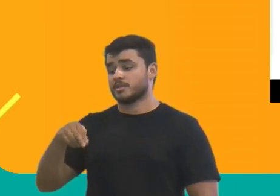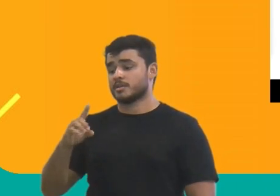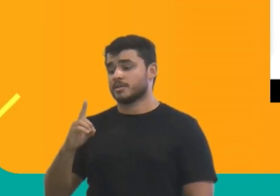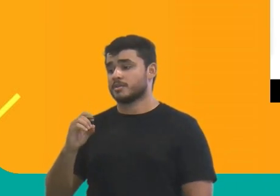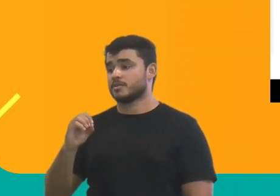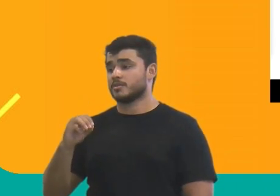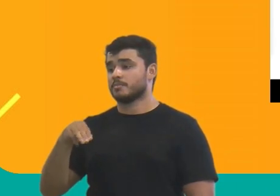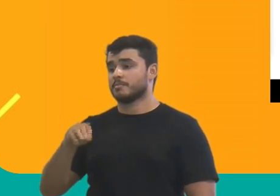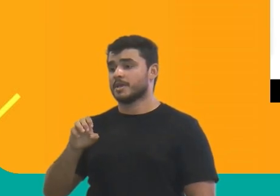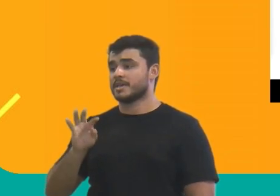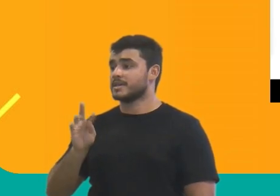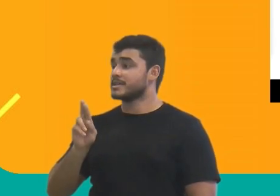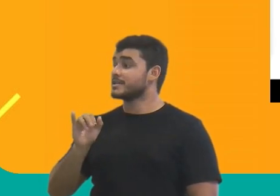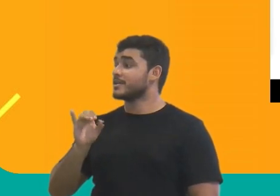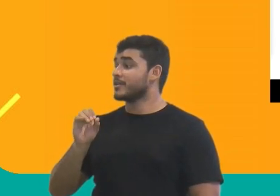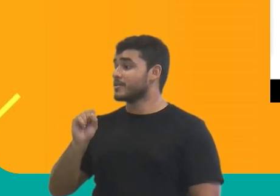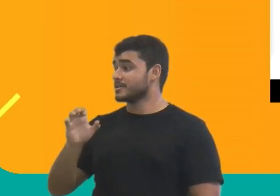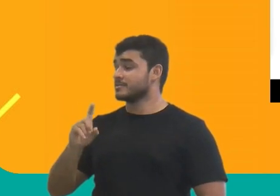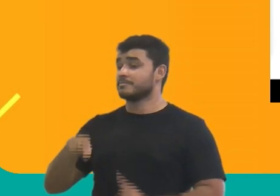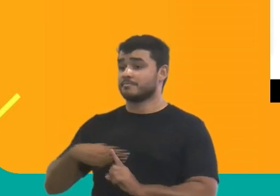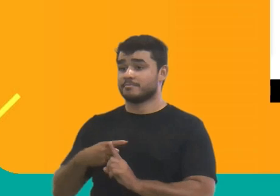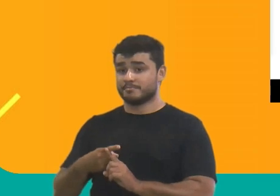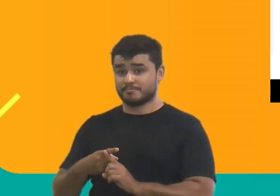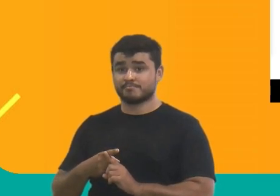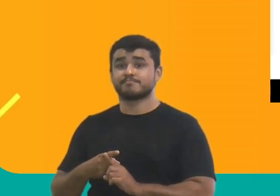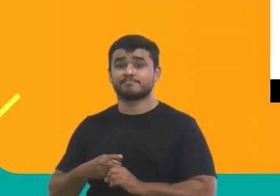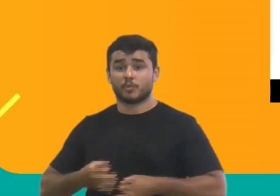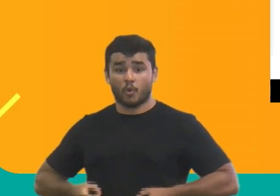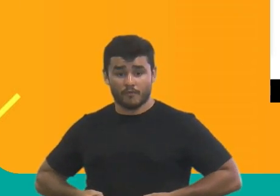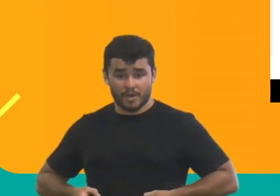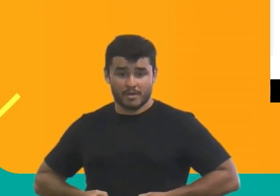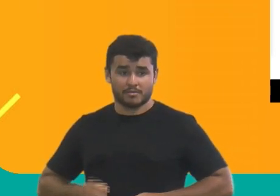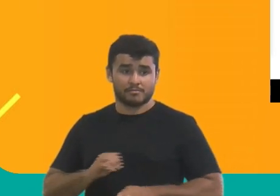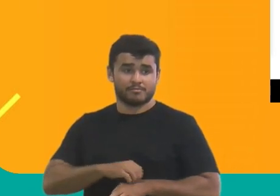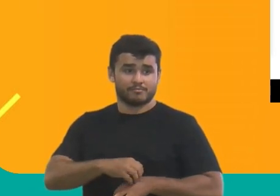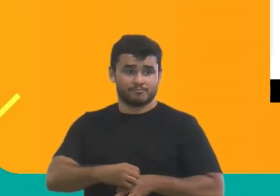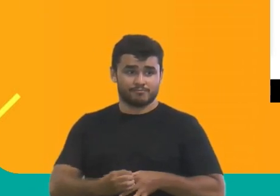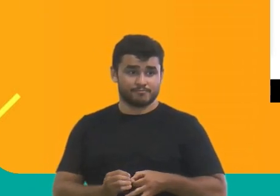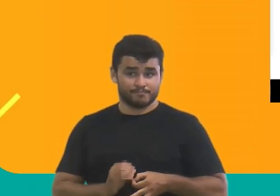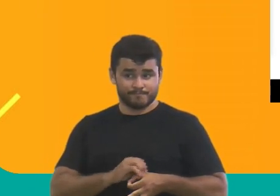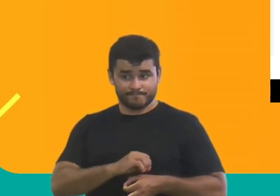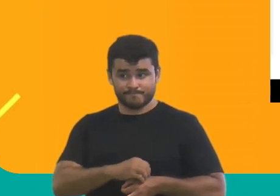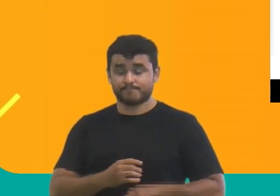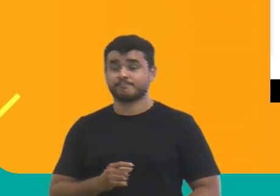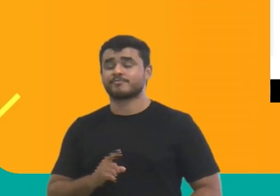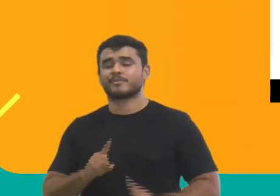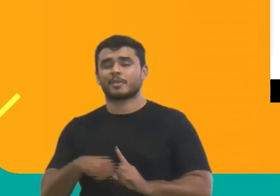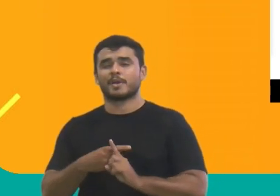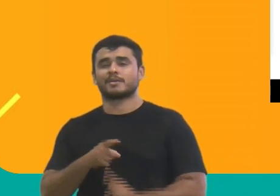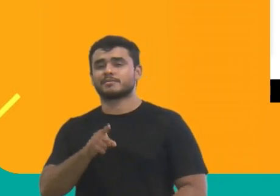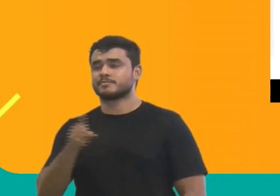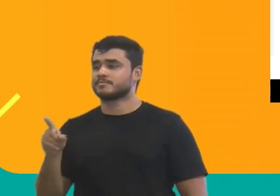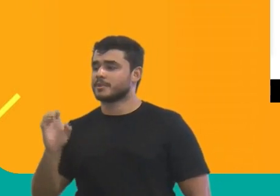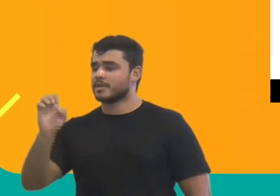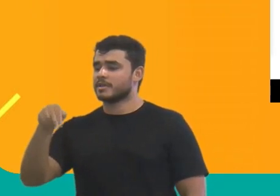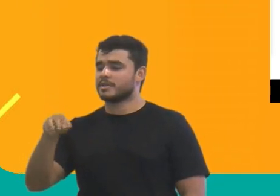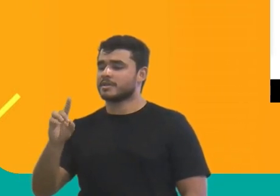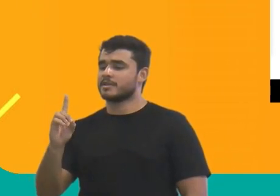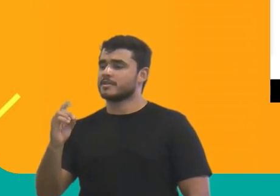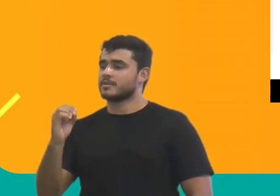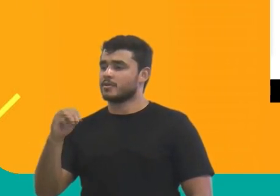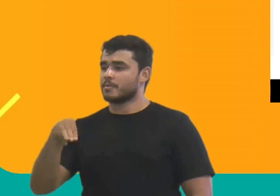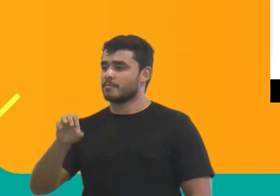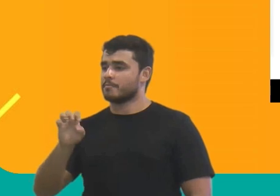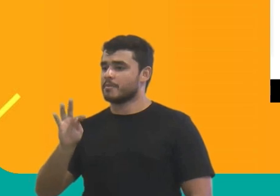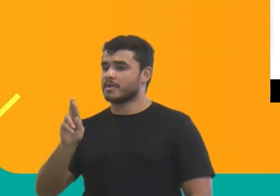micropolicístico. E outra que, no padrão também muito atual, se falava de endometriose antigamente, muito